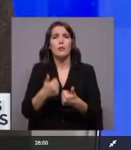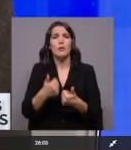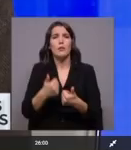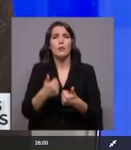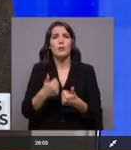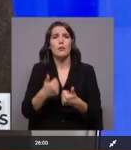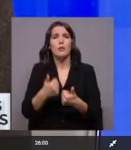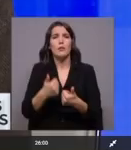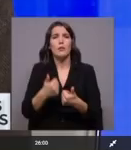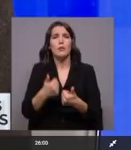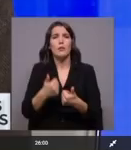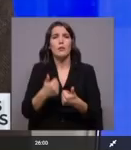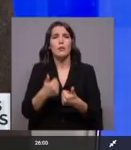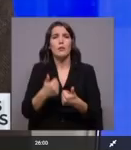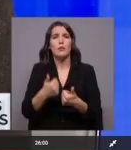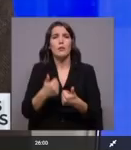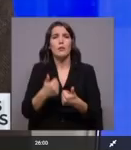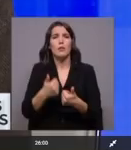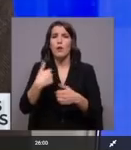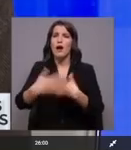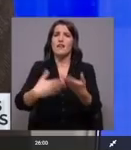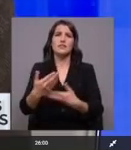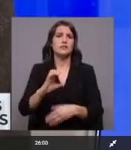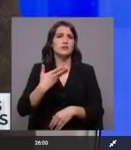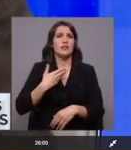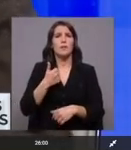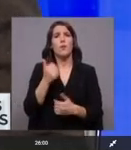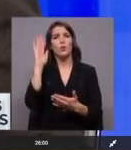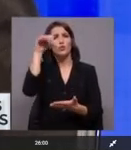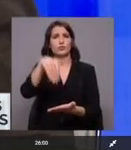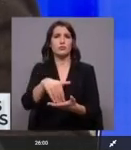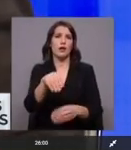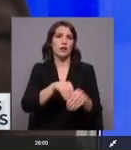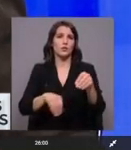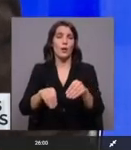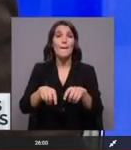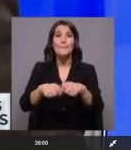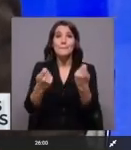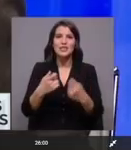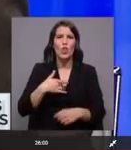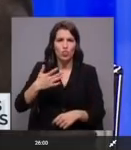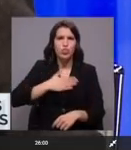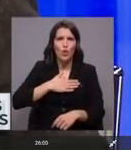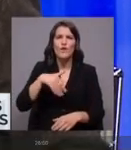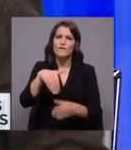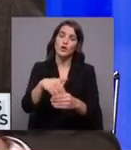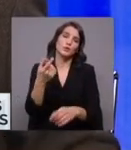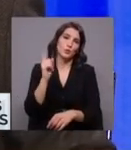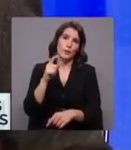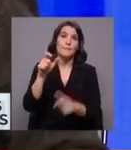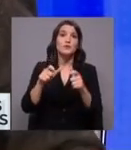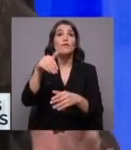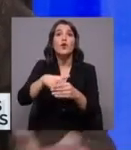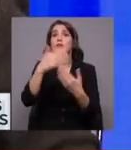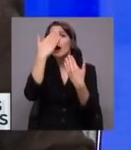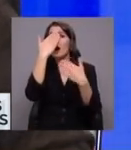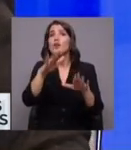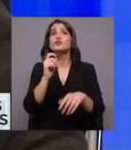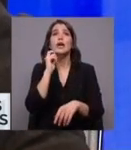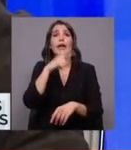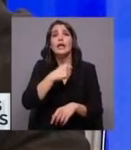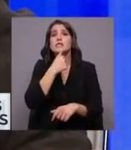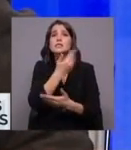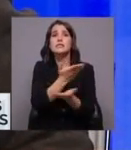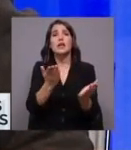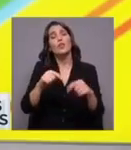o banco de Alpestre comédia resultado os partidos não são dos votos a receber pessoas votam em quem quer em relação